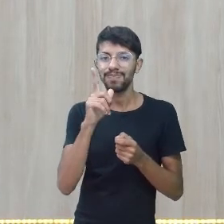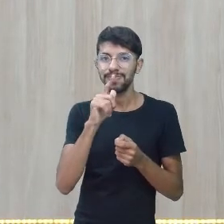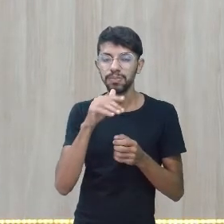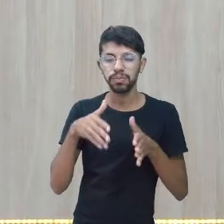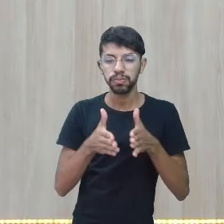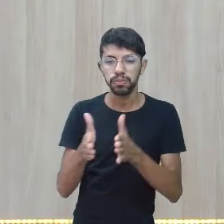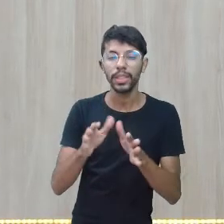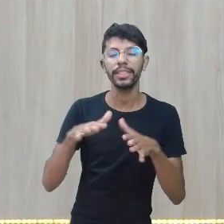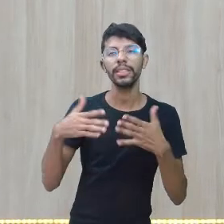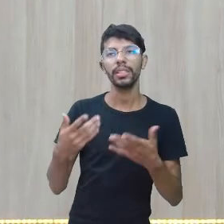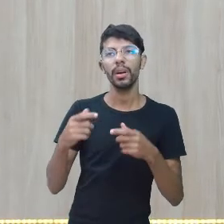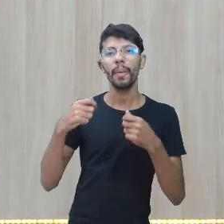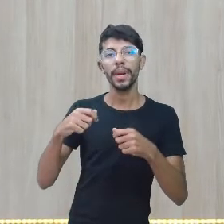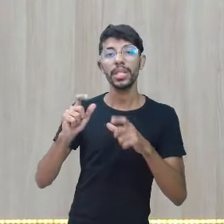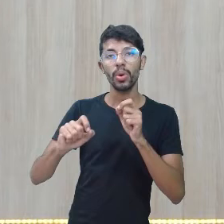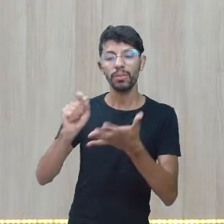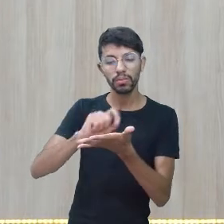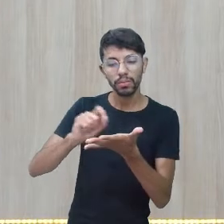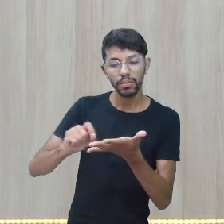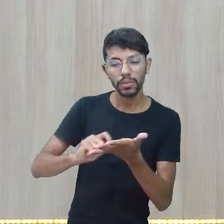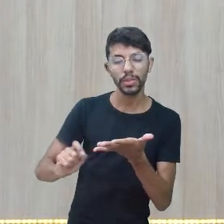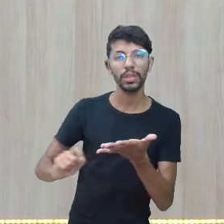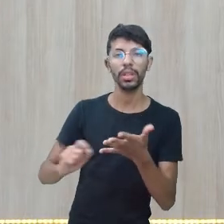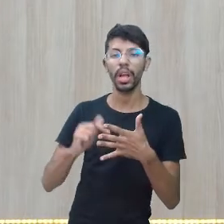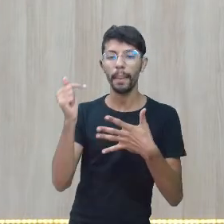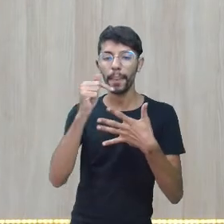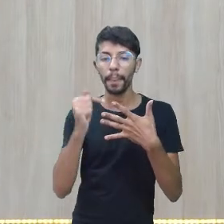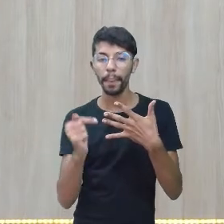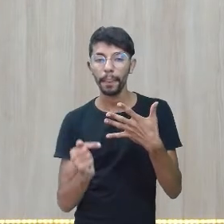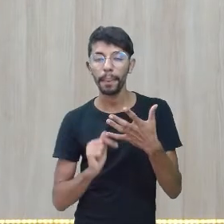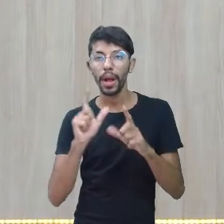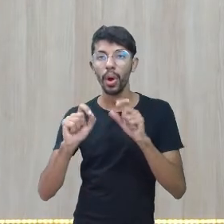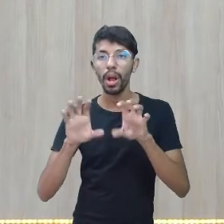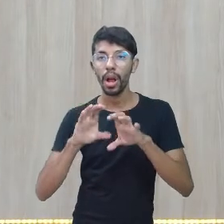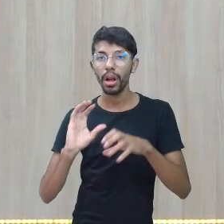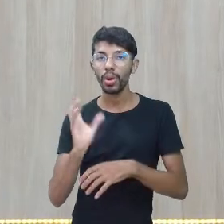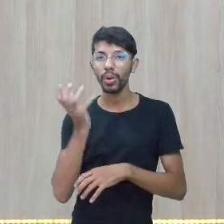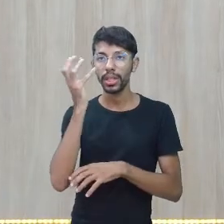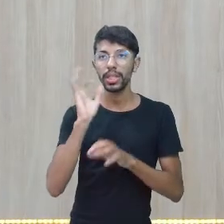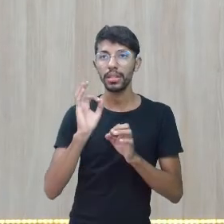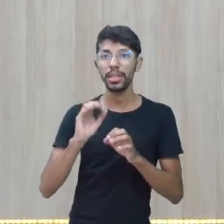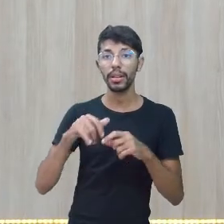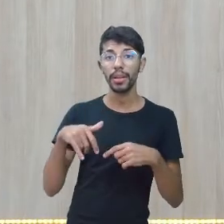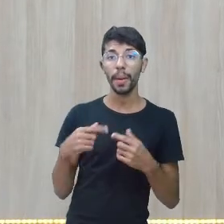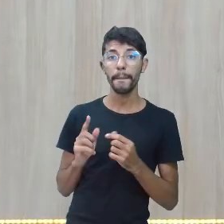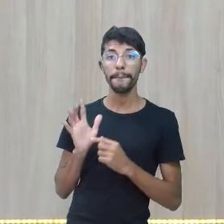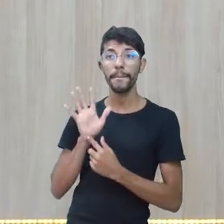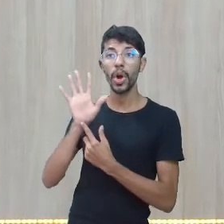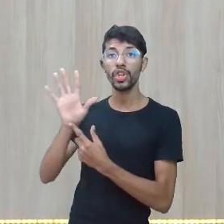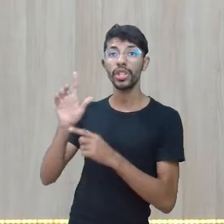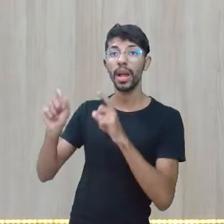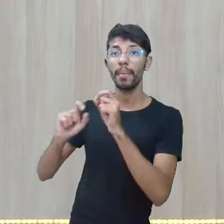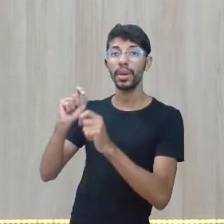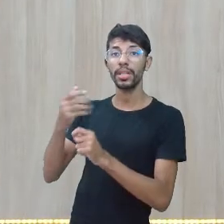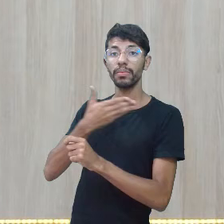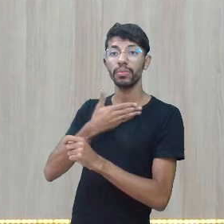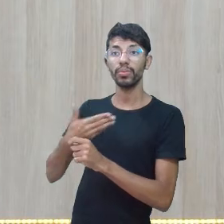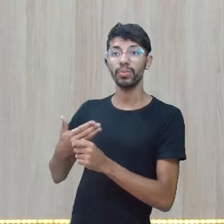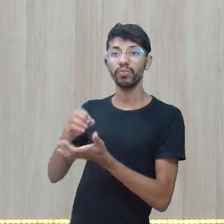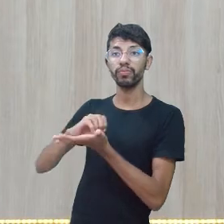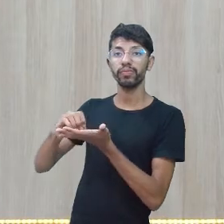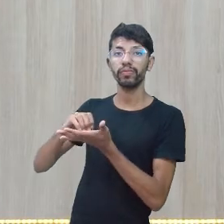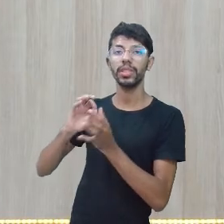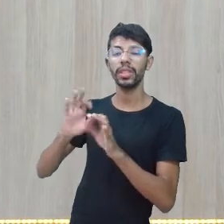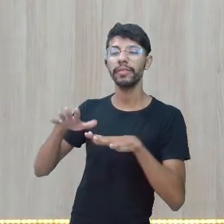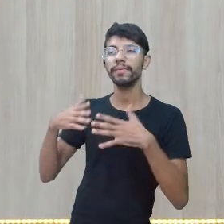que está acontecendo, vai anotar os relatos daquela comunidade para passar para órgãos competentes, e assim ela faz